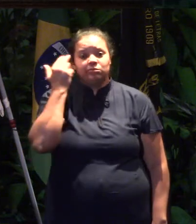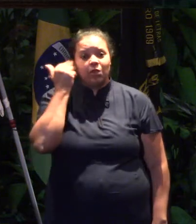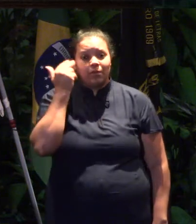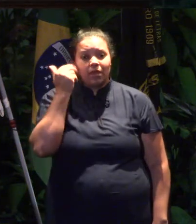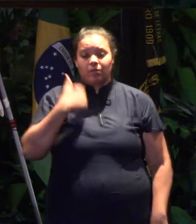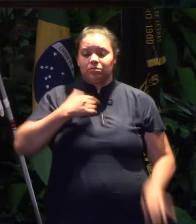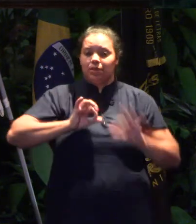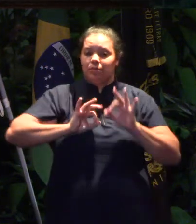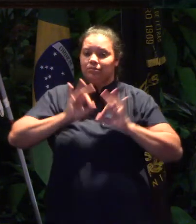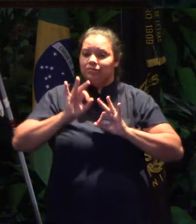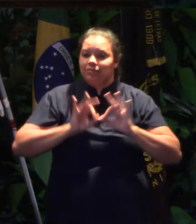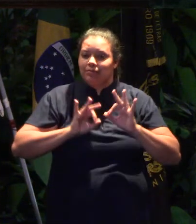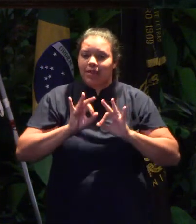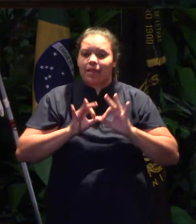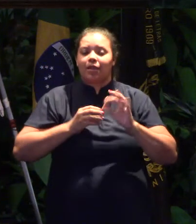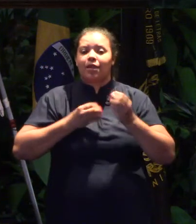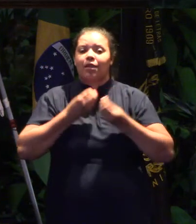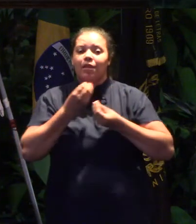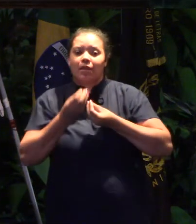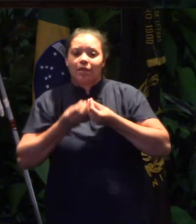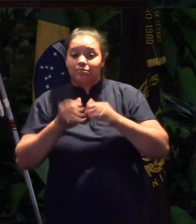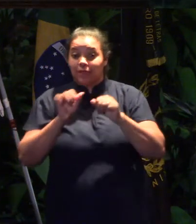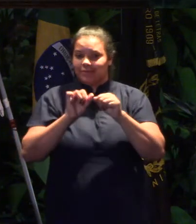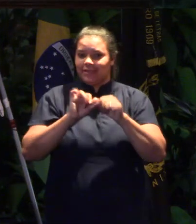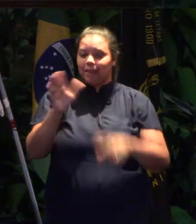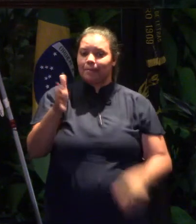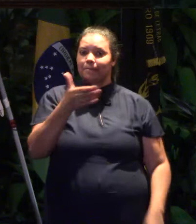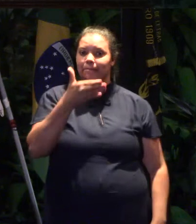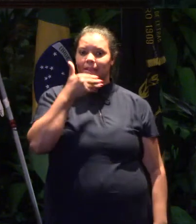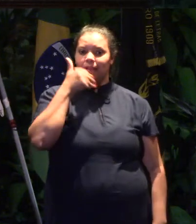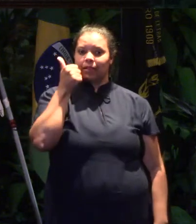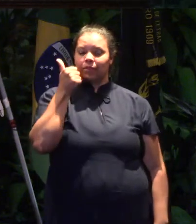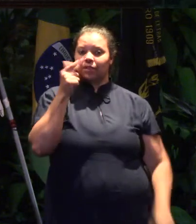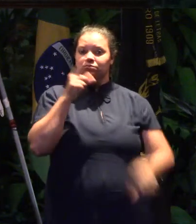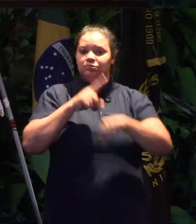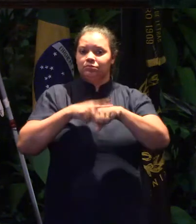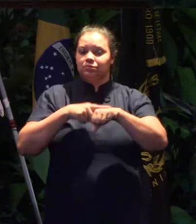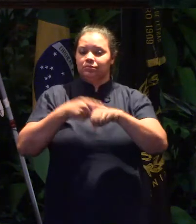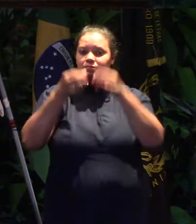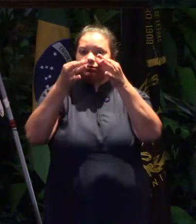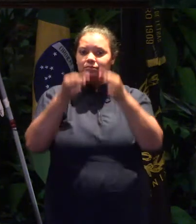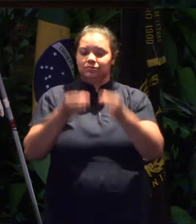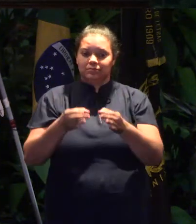me preparando interiormente para fazer o melhor que eu pudesse quando chegasse a hora.